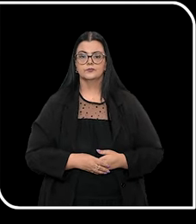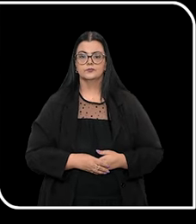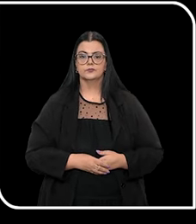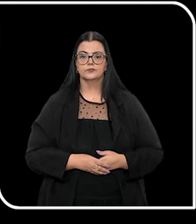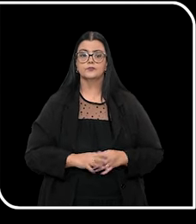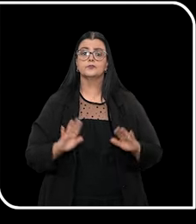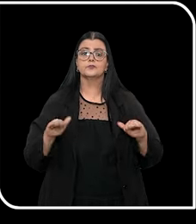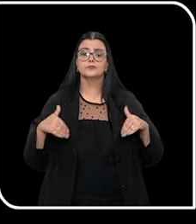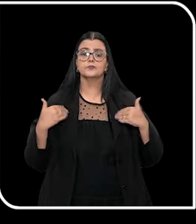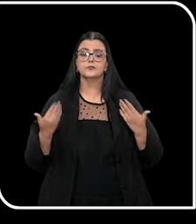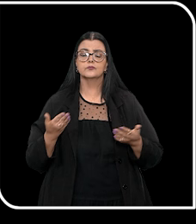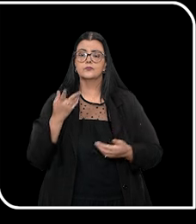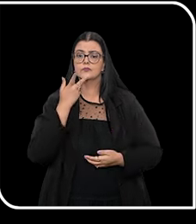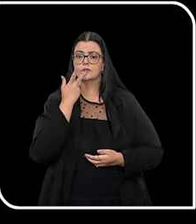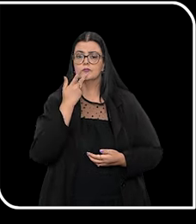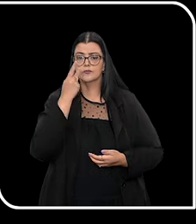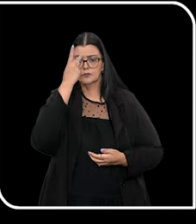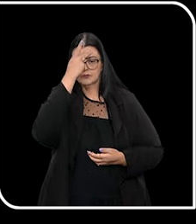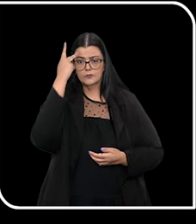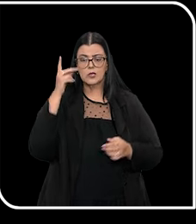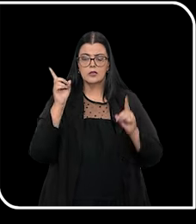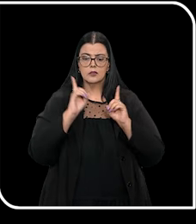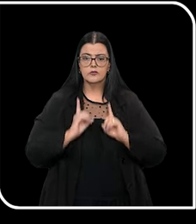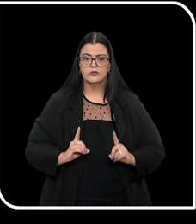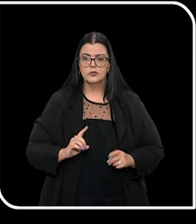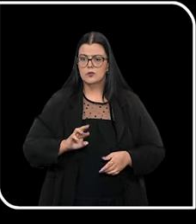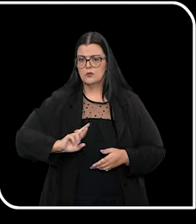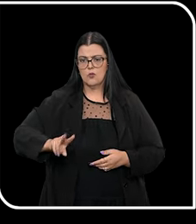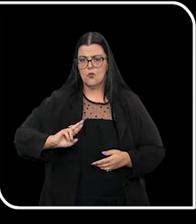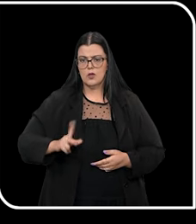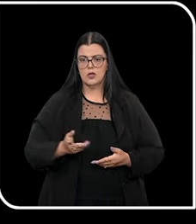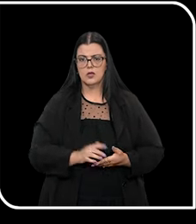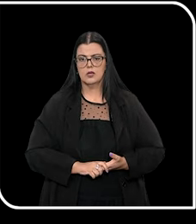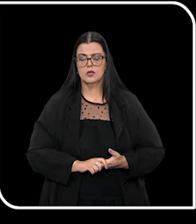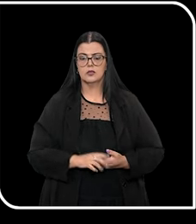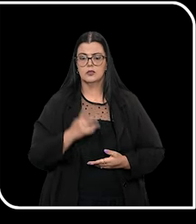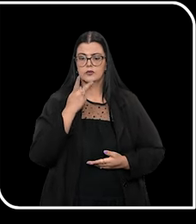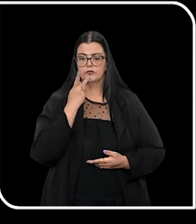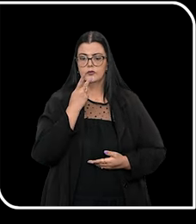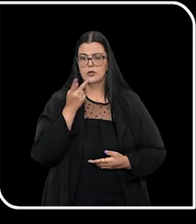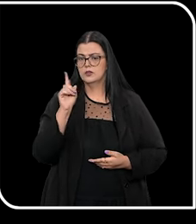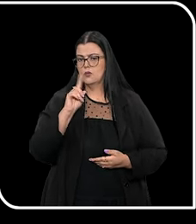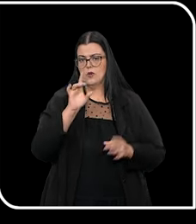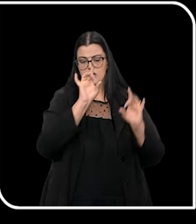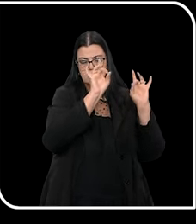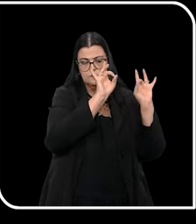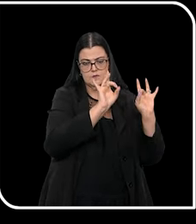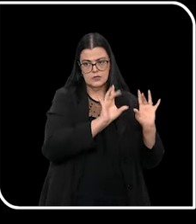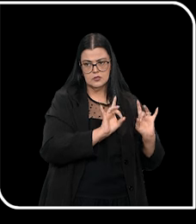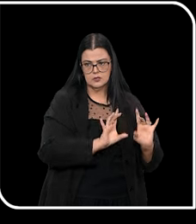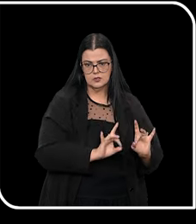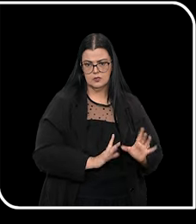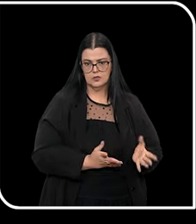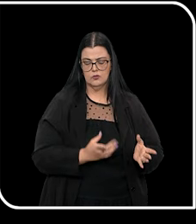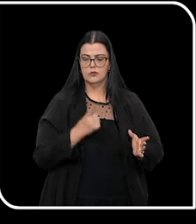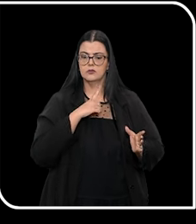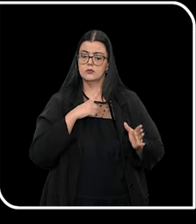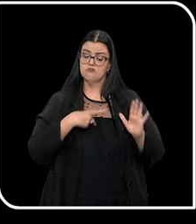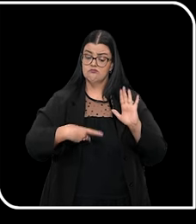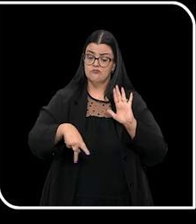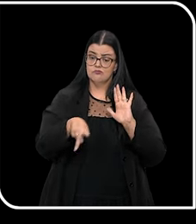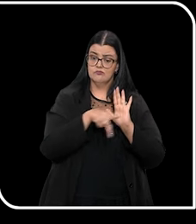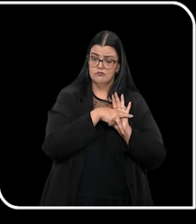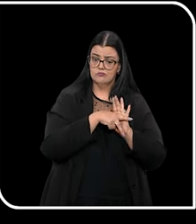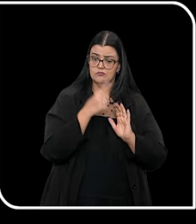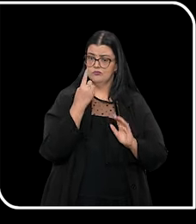eh e aí o que a pessoa com deficiência não é ela não é como eu já disse ela não é especial o que carrega uma